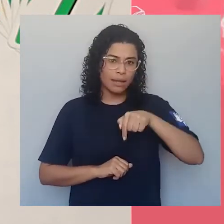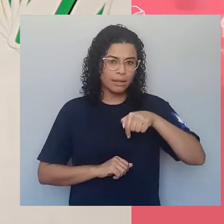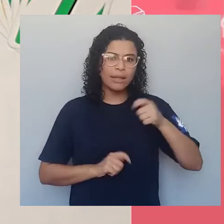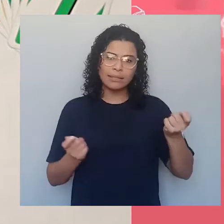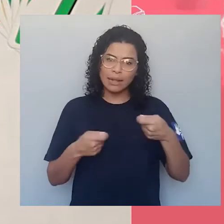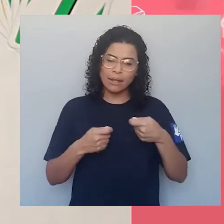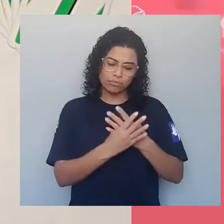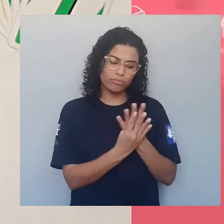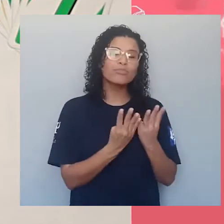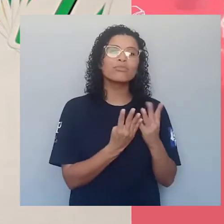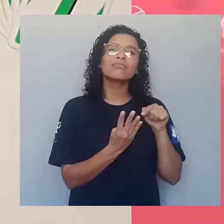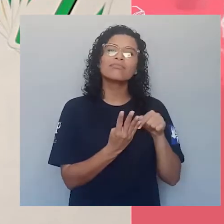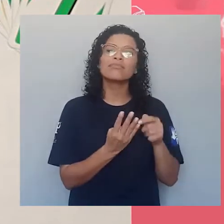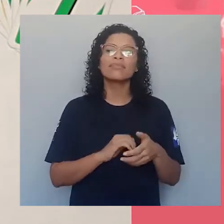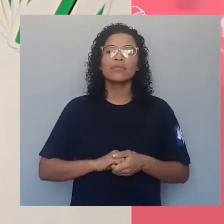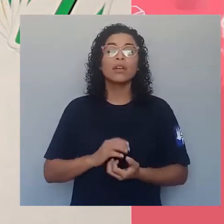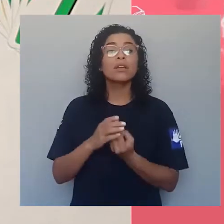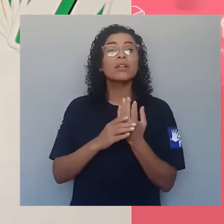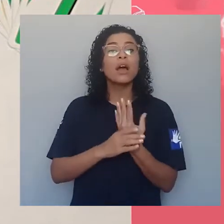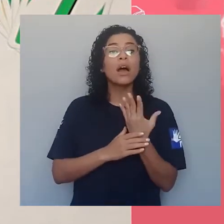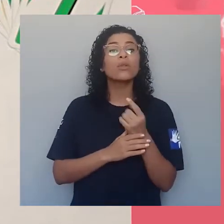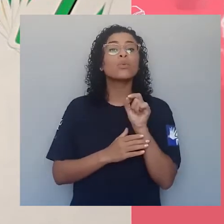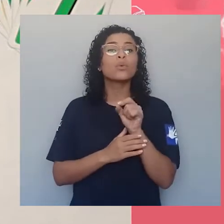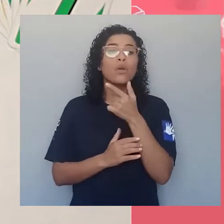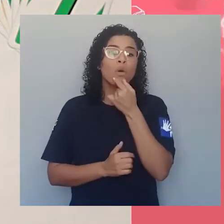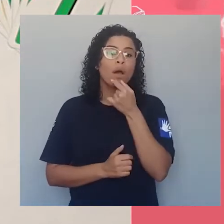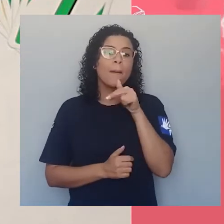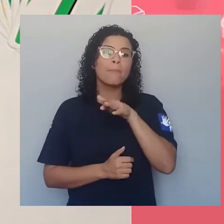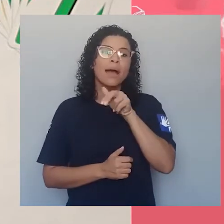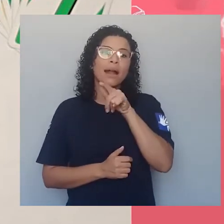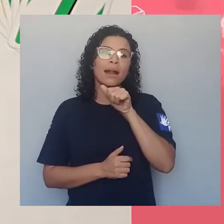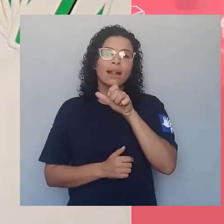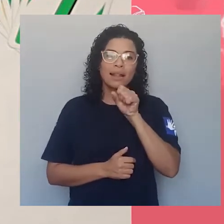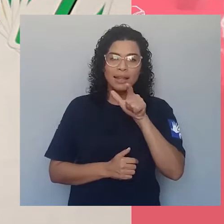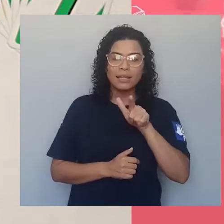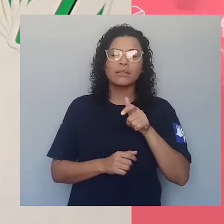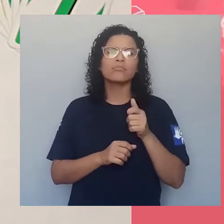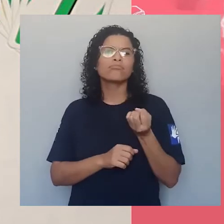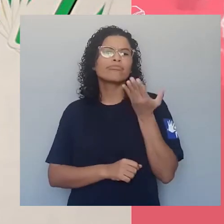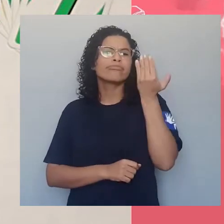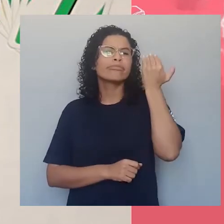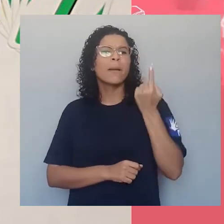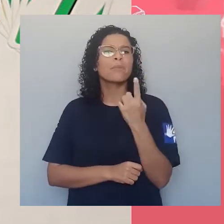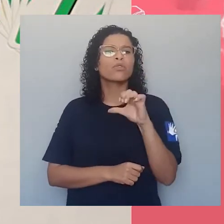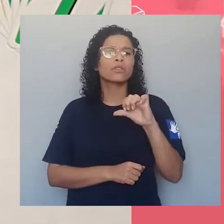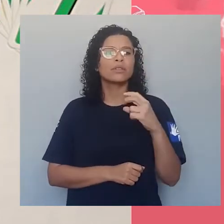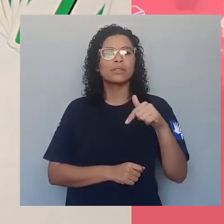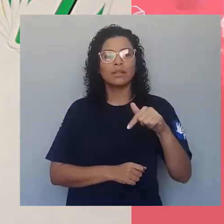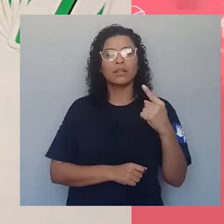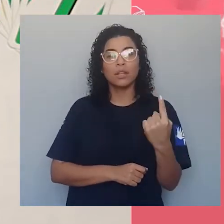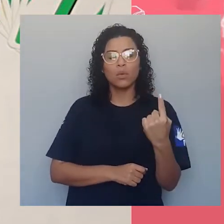fazer com um baralho comum que se chama Mau Mau. Ele foi inventado por Merlin Robbins e sua família em 1971.